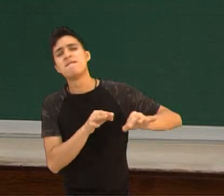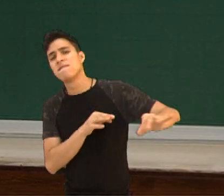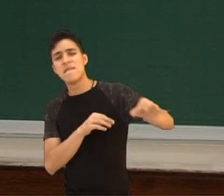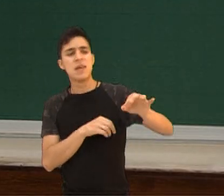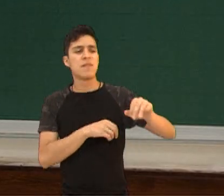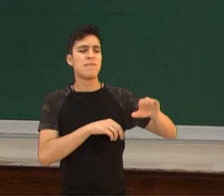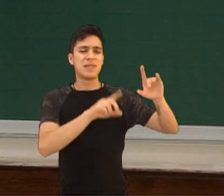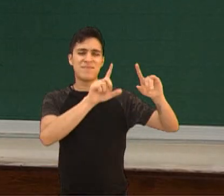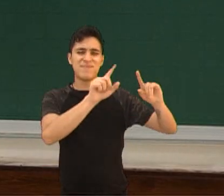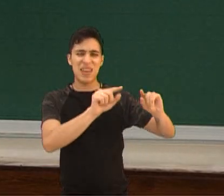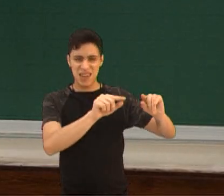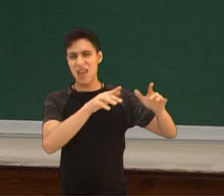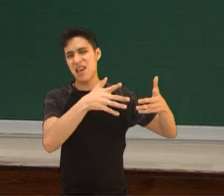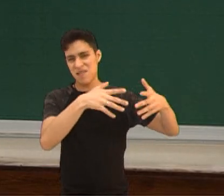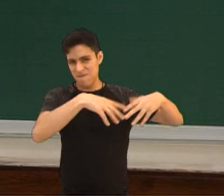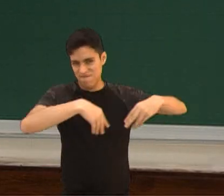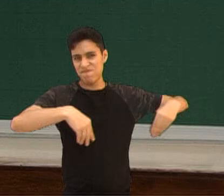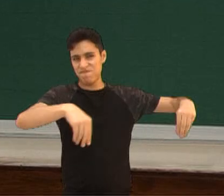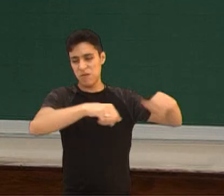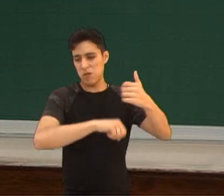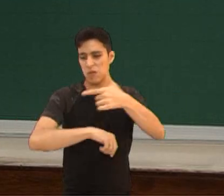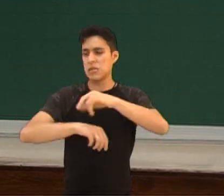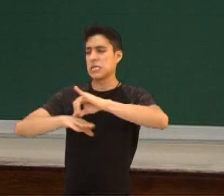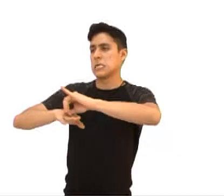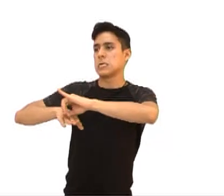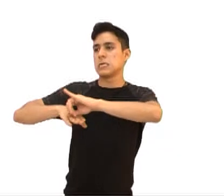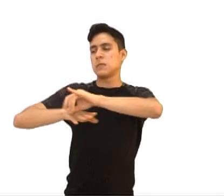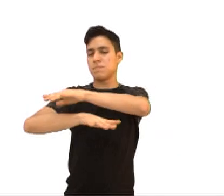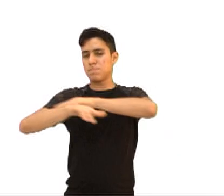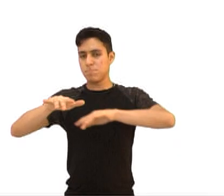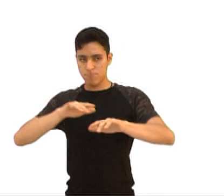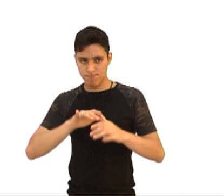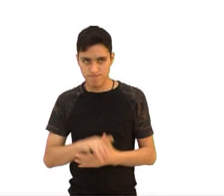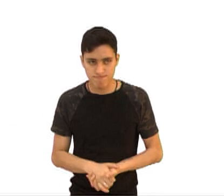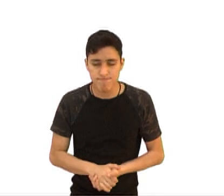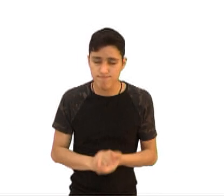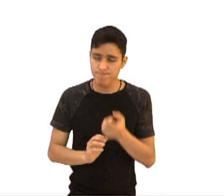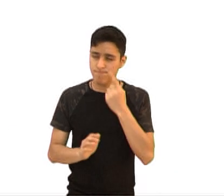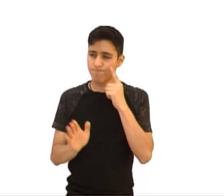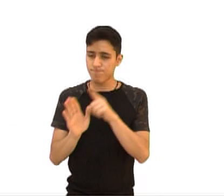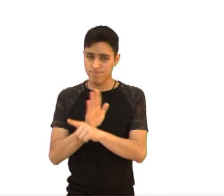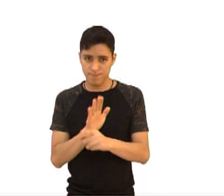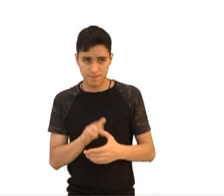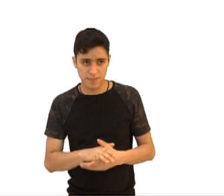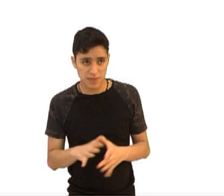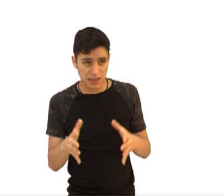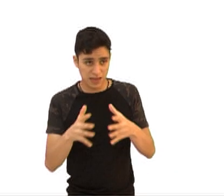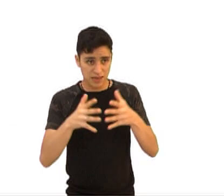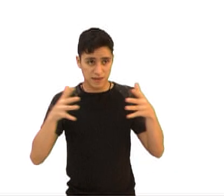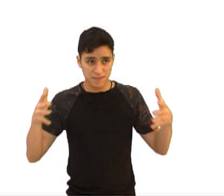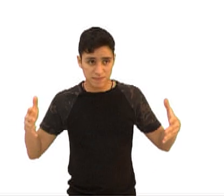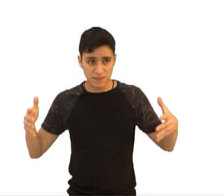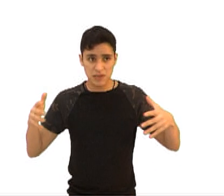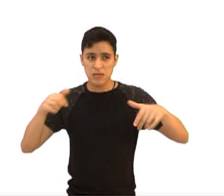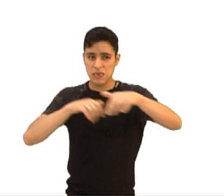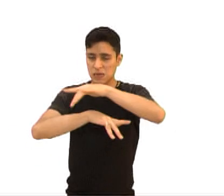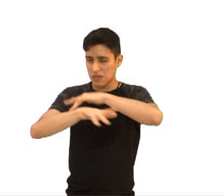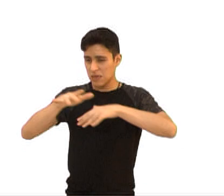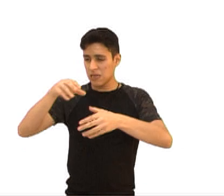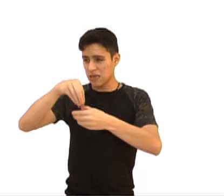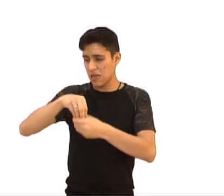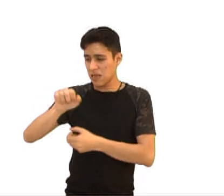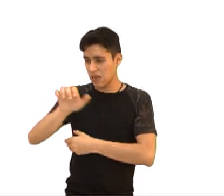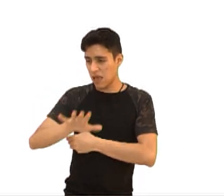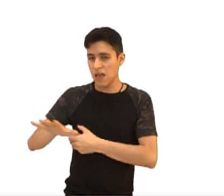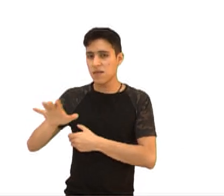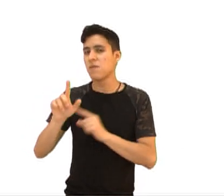barato. Então vamos para o segundo quiz. A expansão das cidades asiáticas promove, entre vários problemas, letra A, aumento